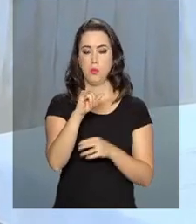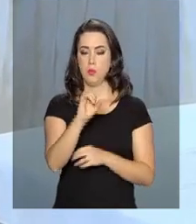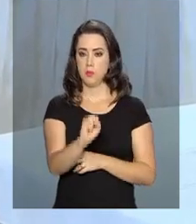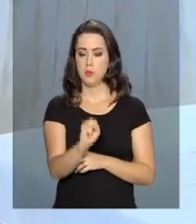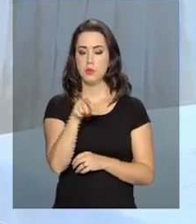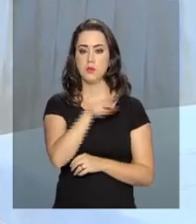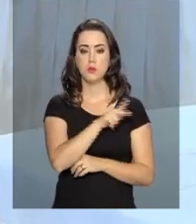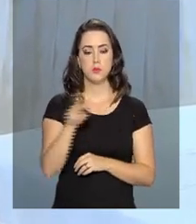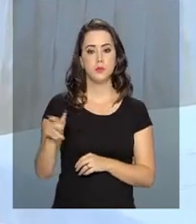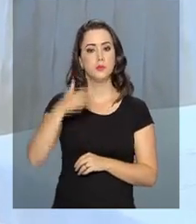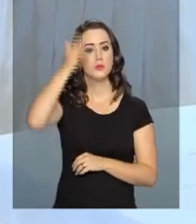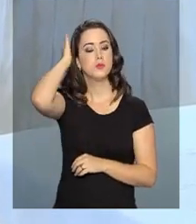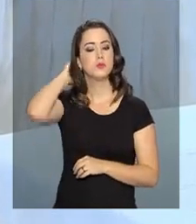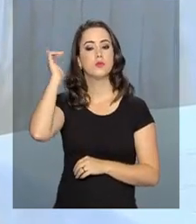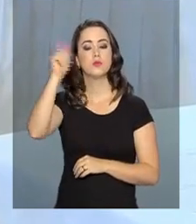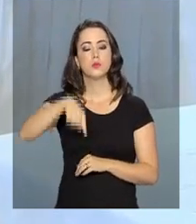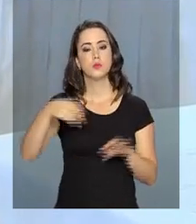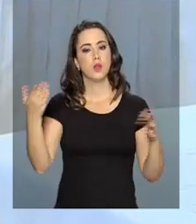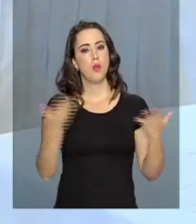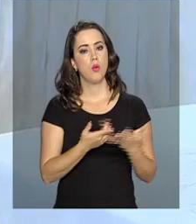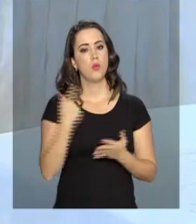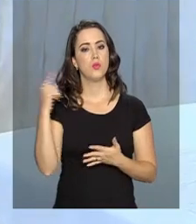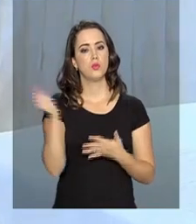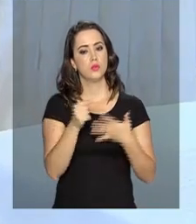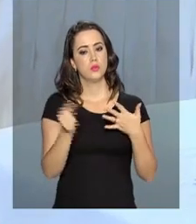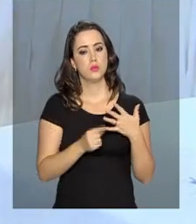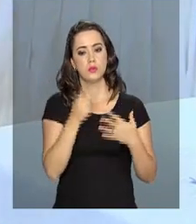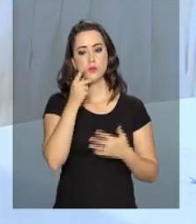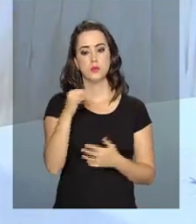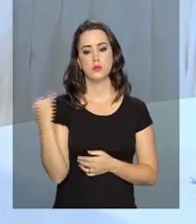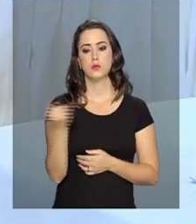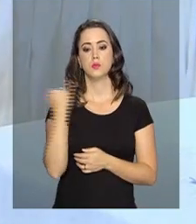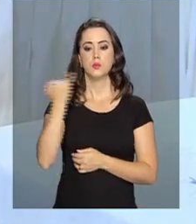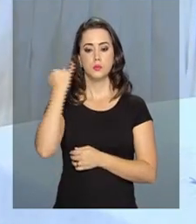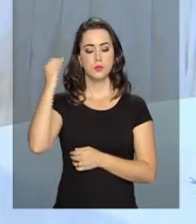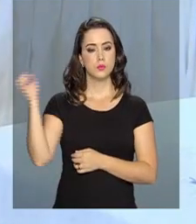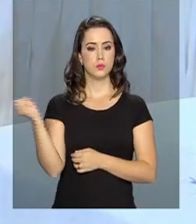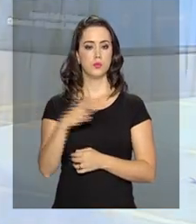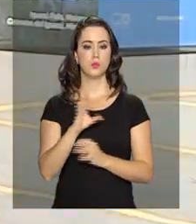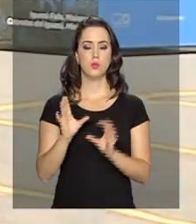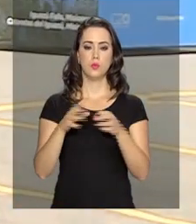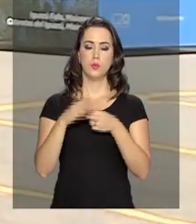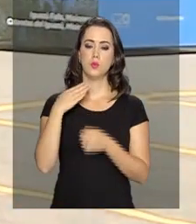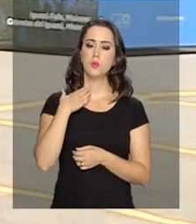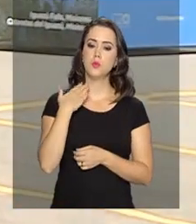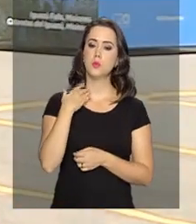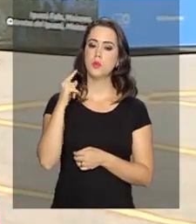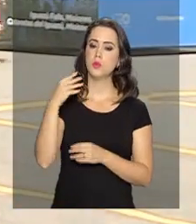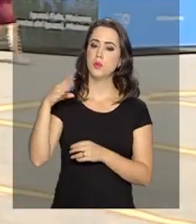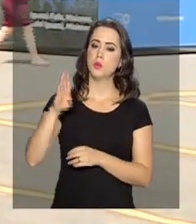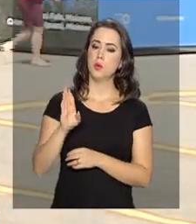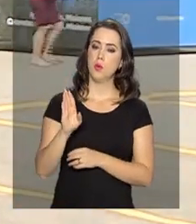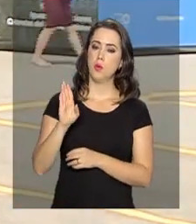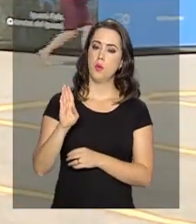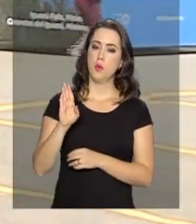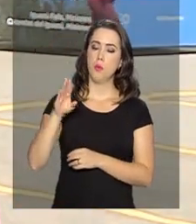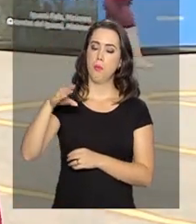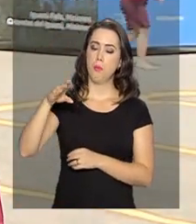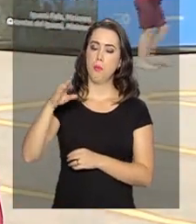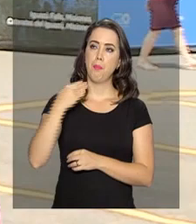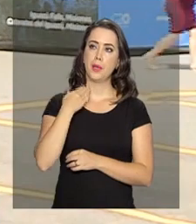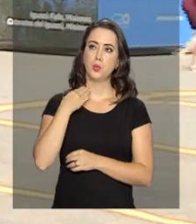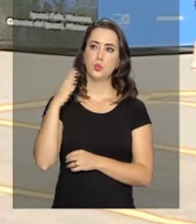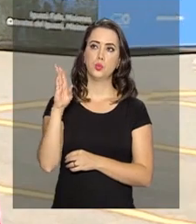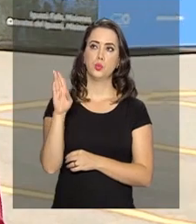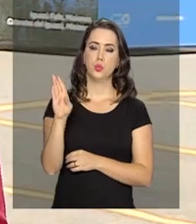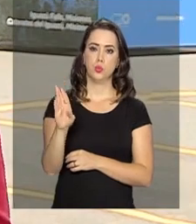O presidente Michel Temer hoje destacou a consolidação do novo Banco de Desenvolvimento, o Banco do BRICS,